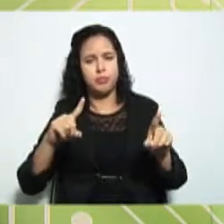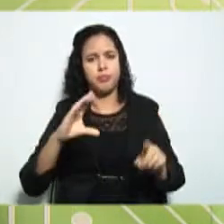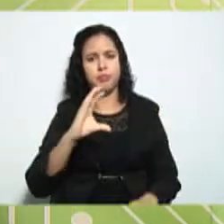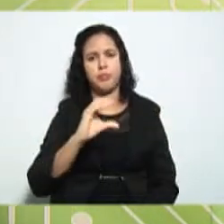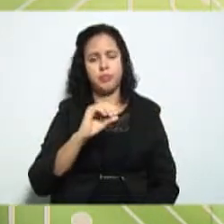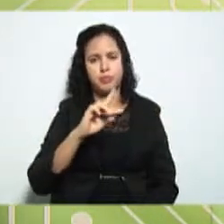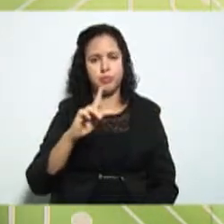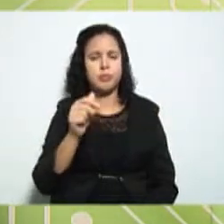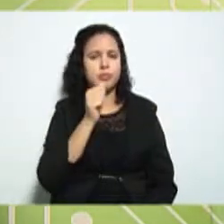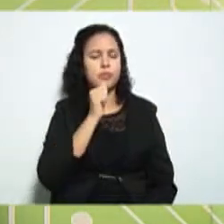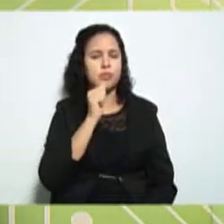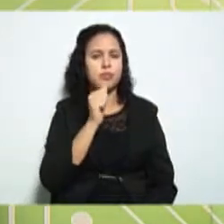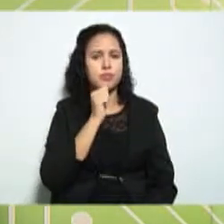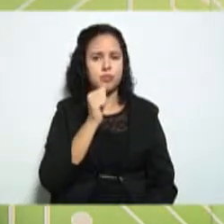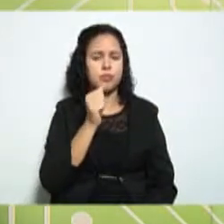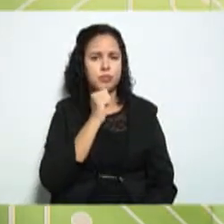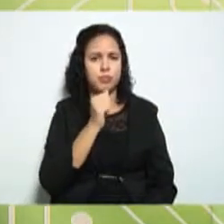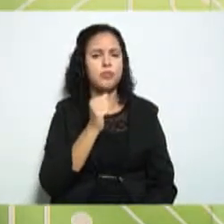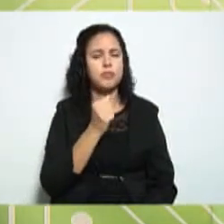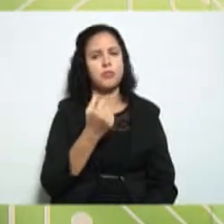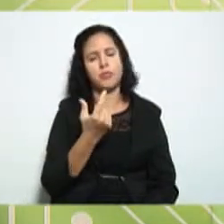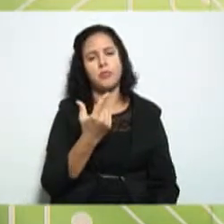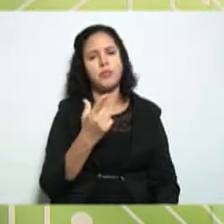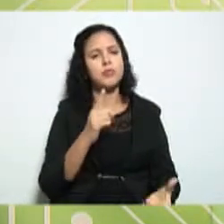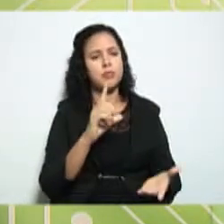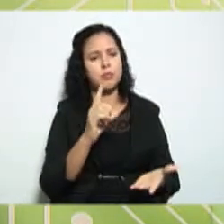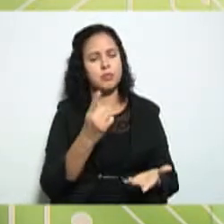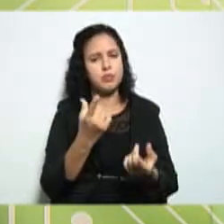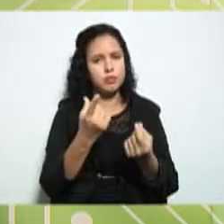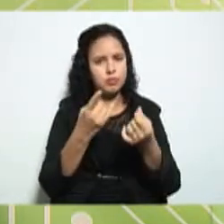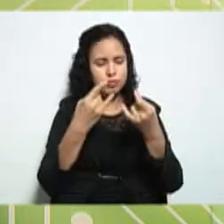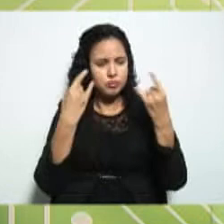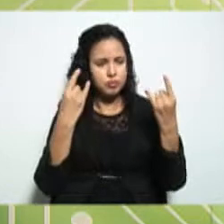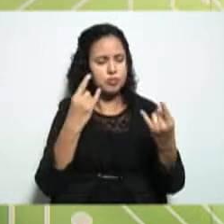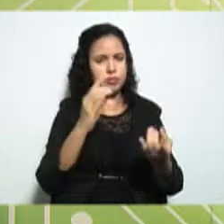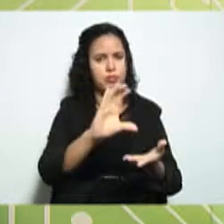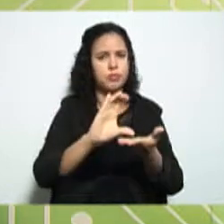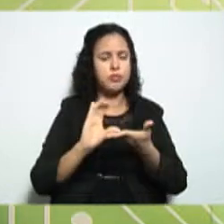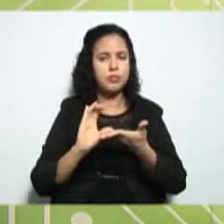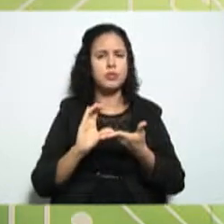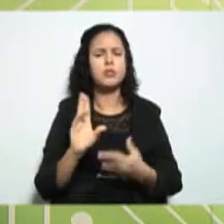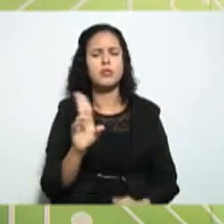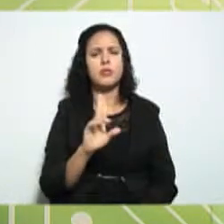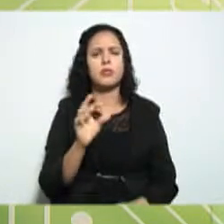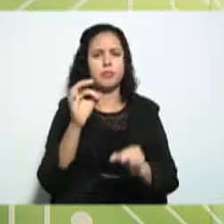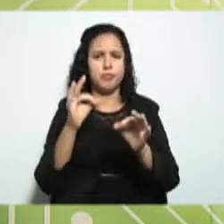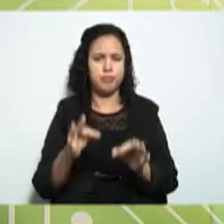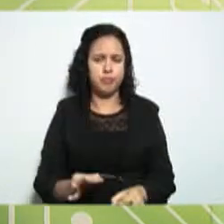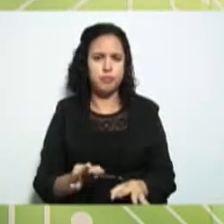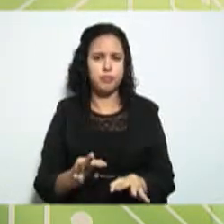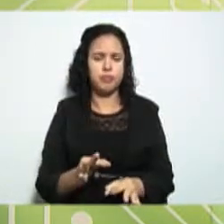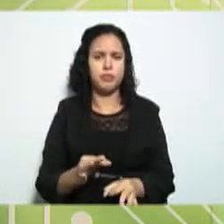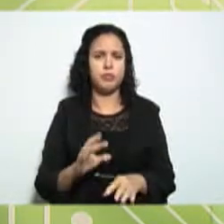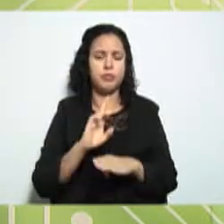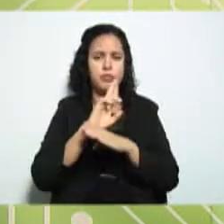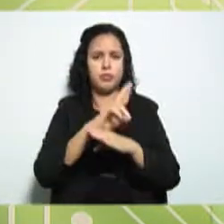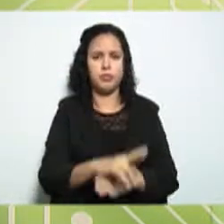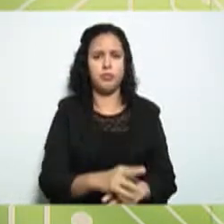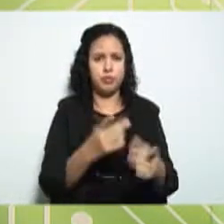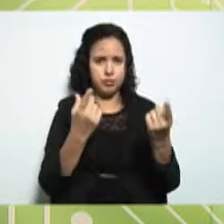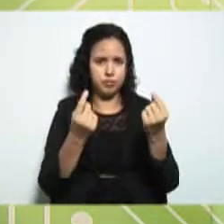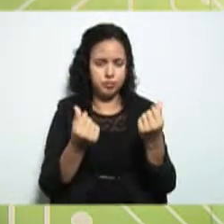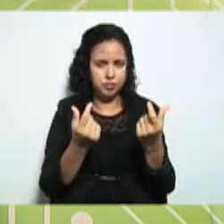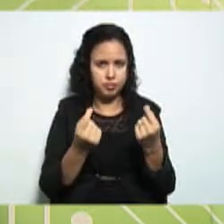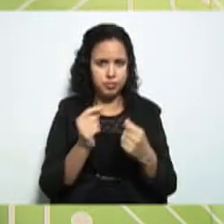fins lucrativos. Como essas duas coisas podem existir ao mesmo tempo? Qual é o nome correto para a gente designar esse resultado financeiro